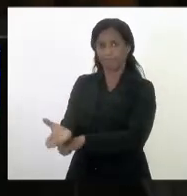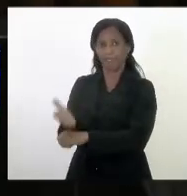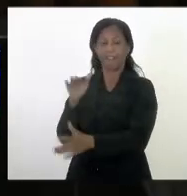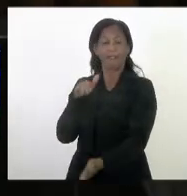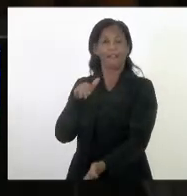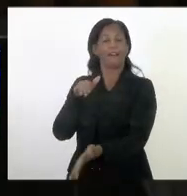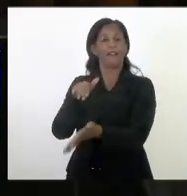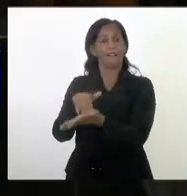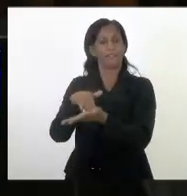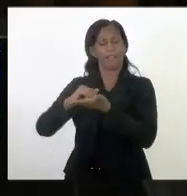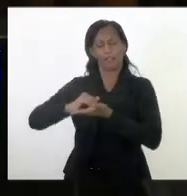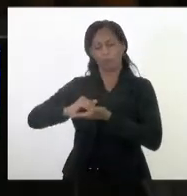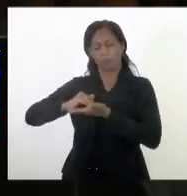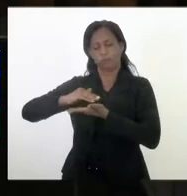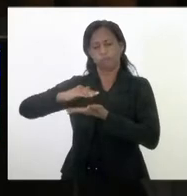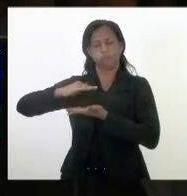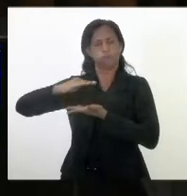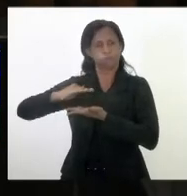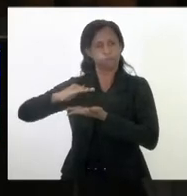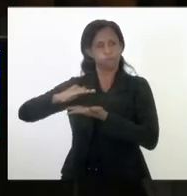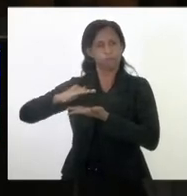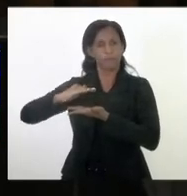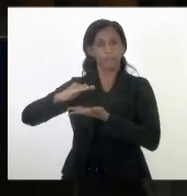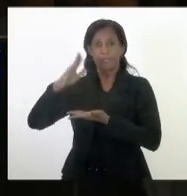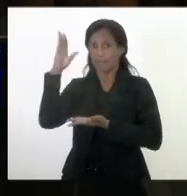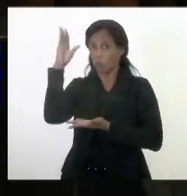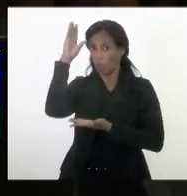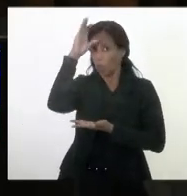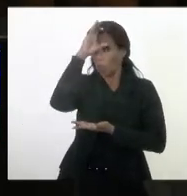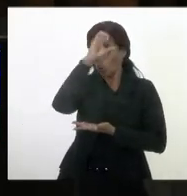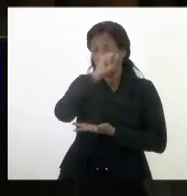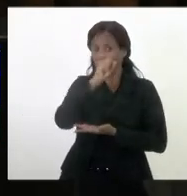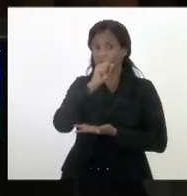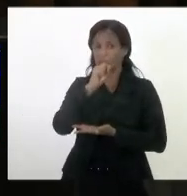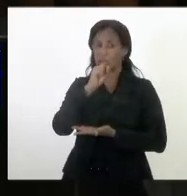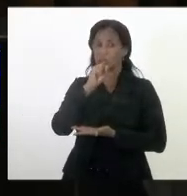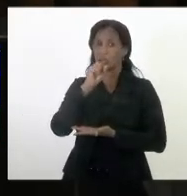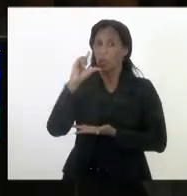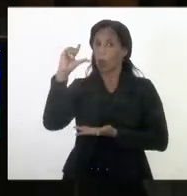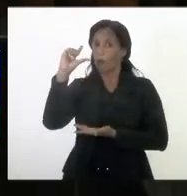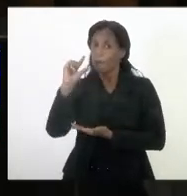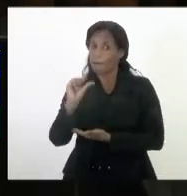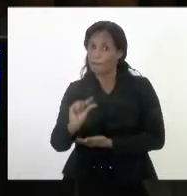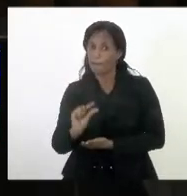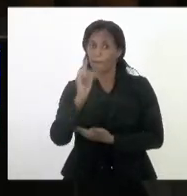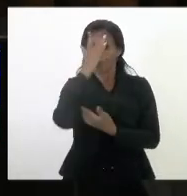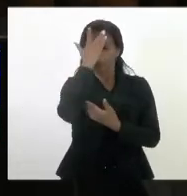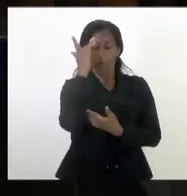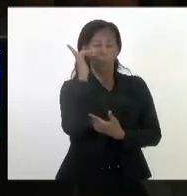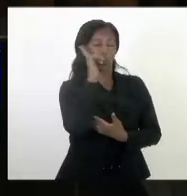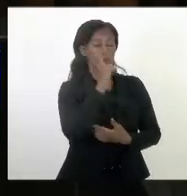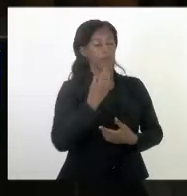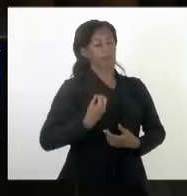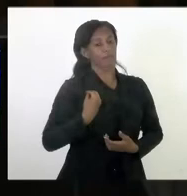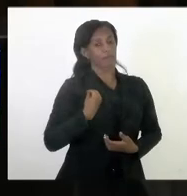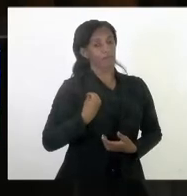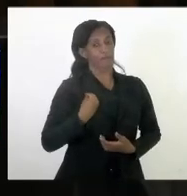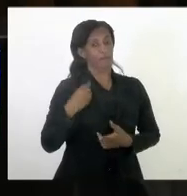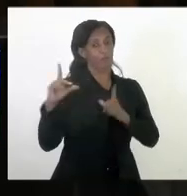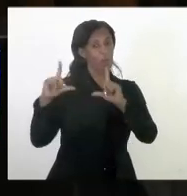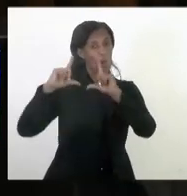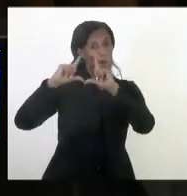até o montante em que se compreende como uma renda mínima para que a pessoa consiga viver com um